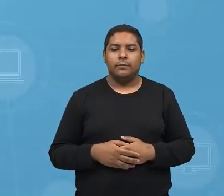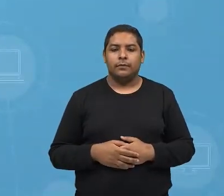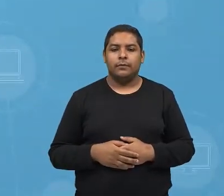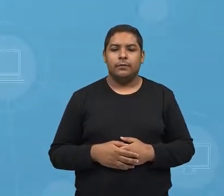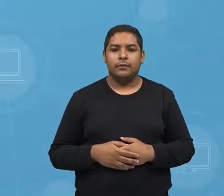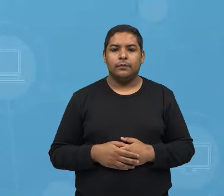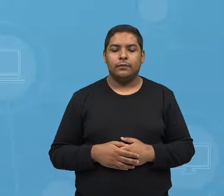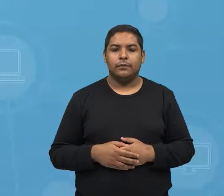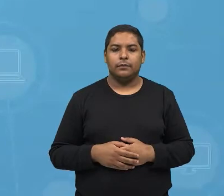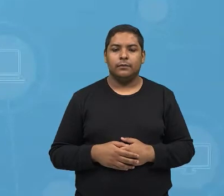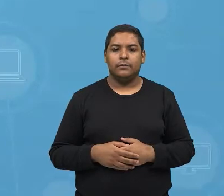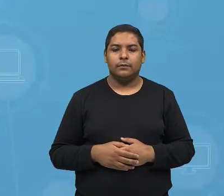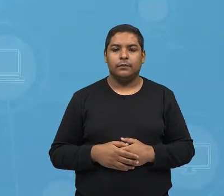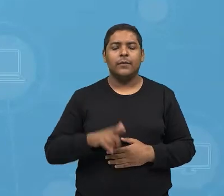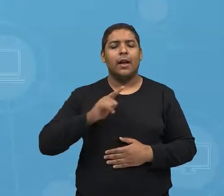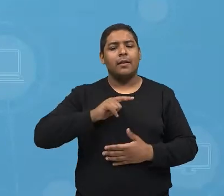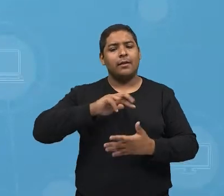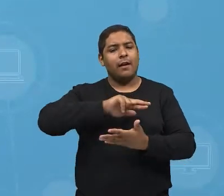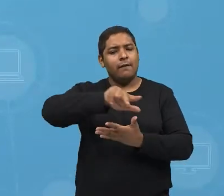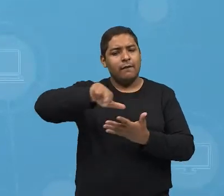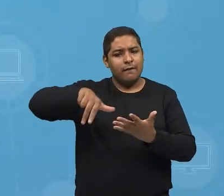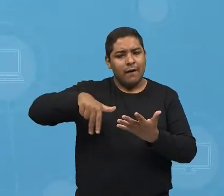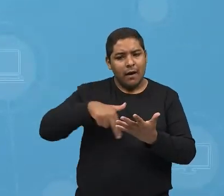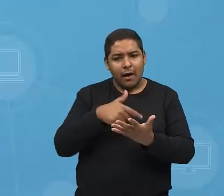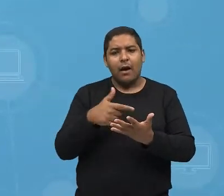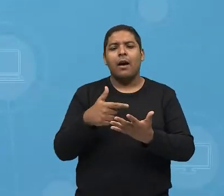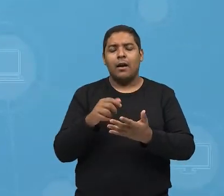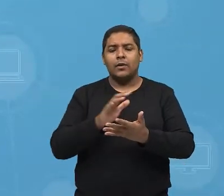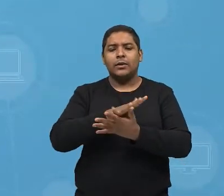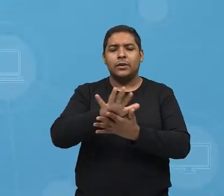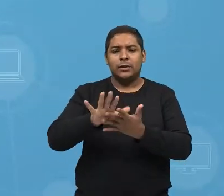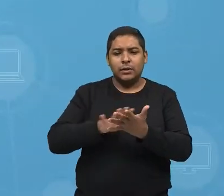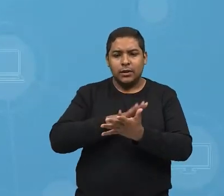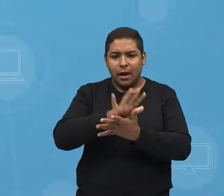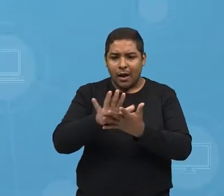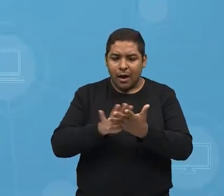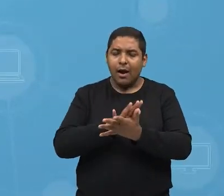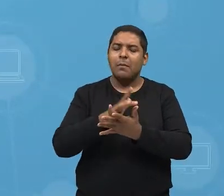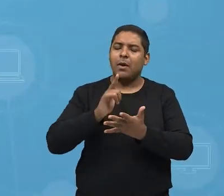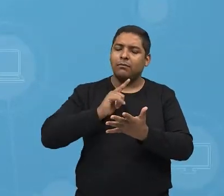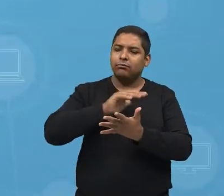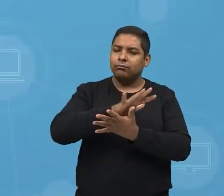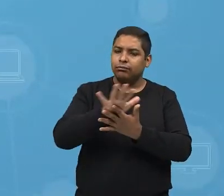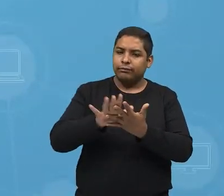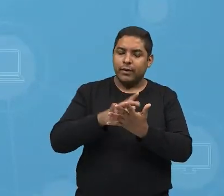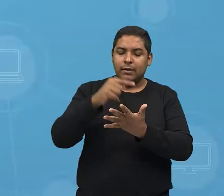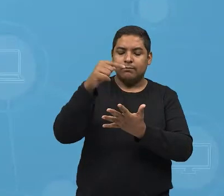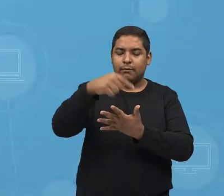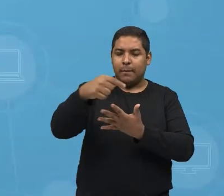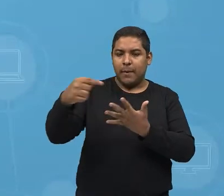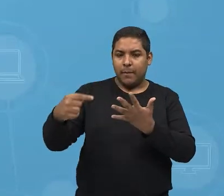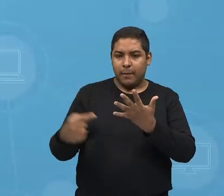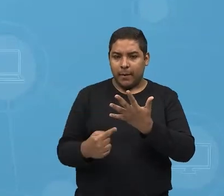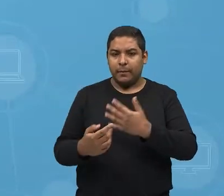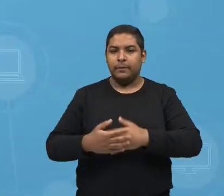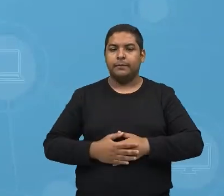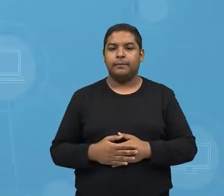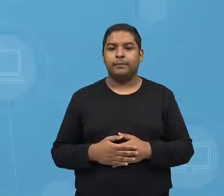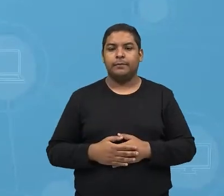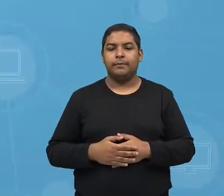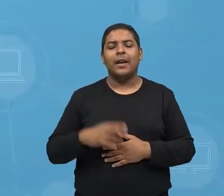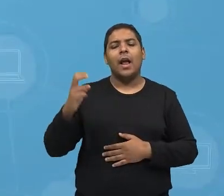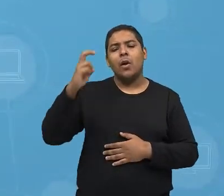das escolas de samba, o samba de gafieira, que nós falamos da origem e essa influência que traz. Quer dizer,